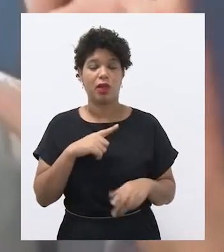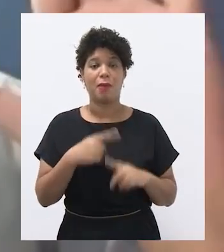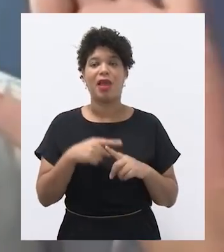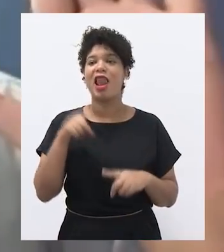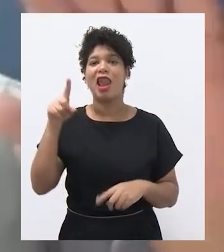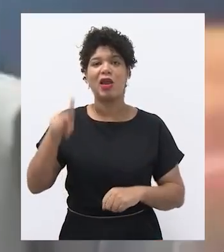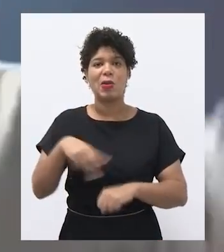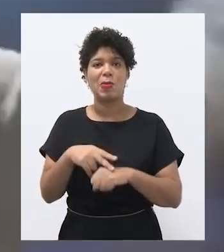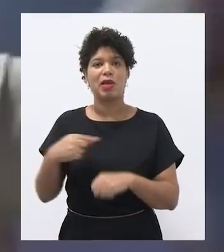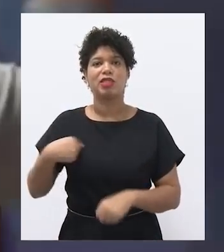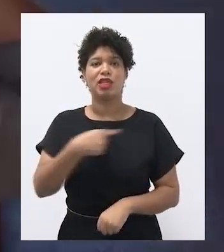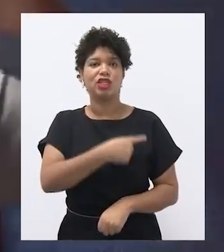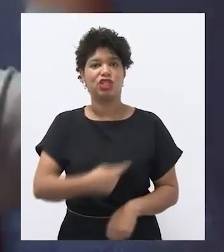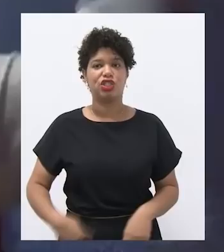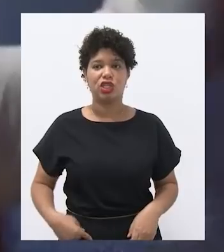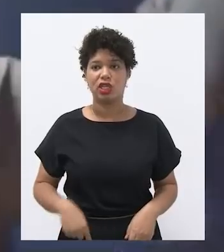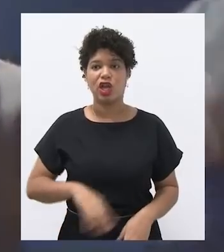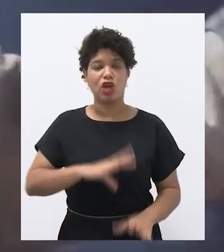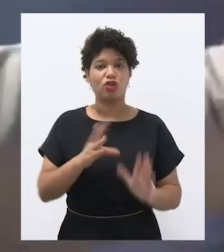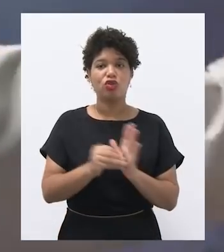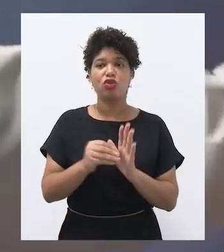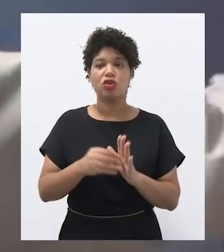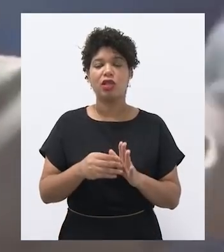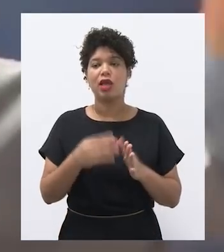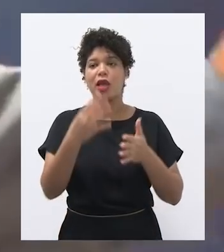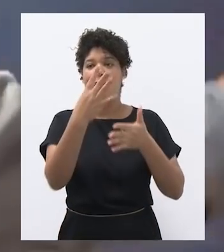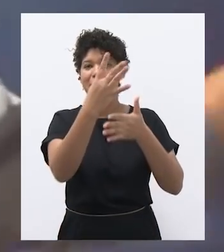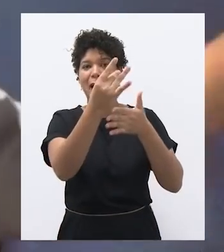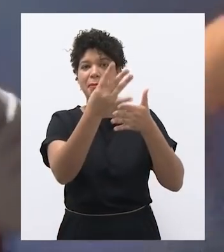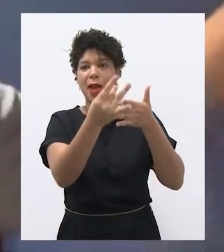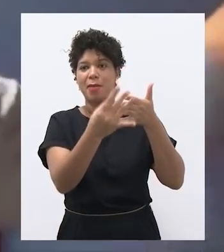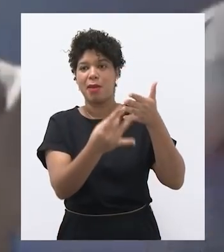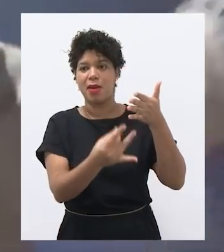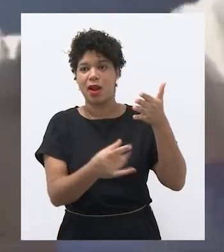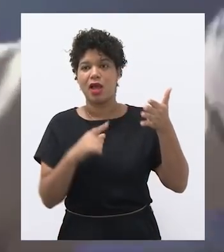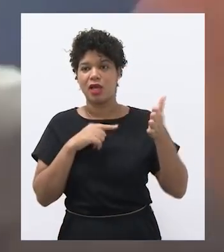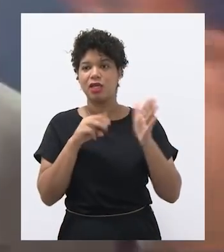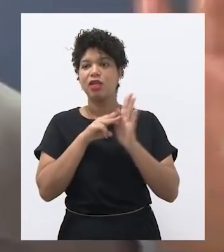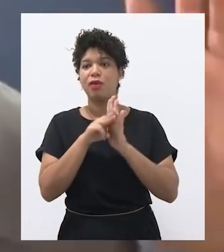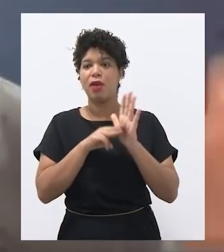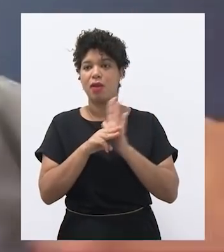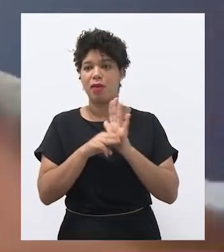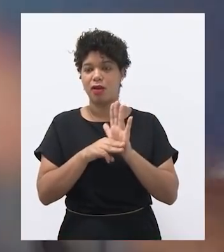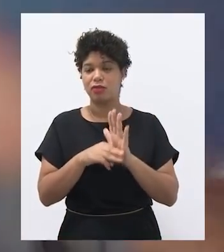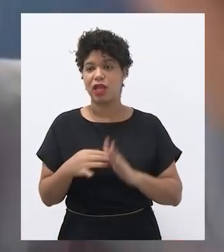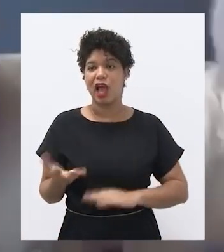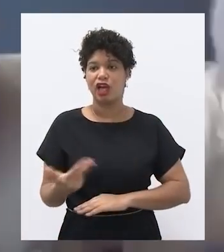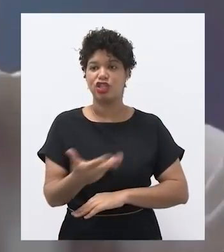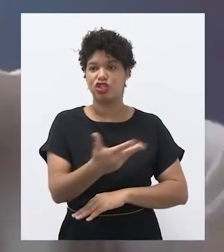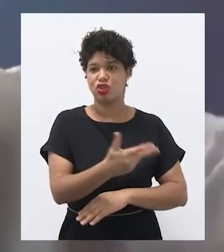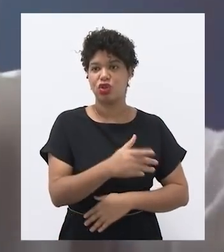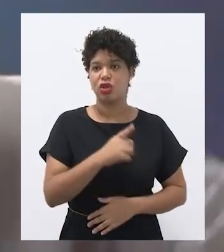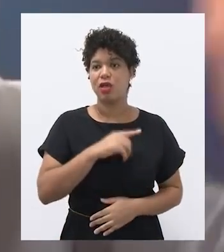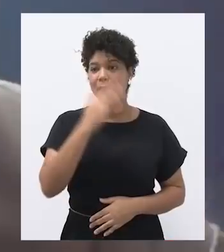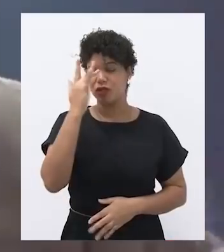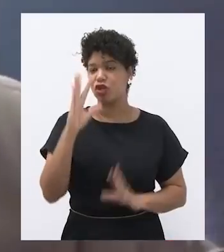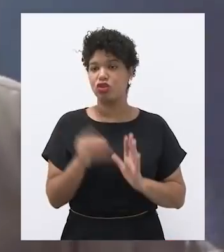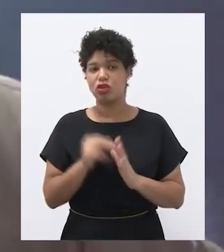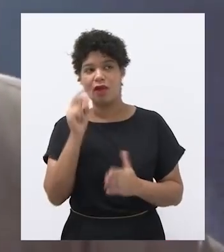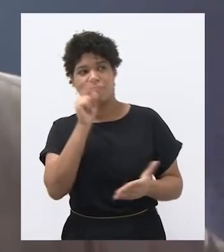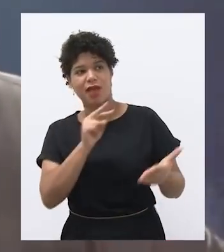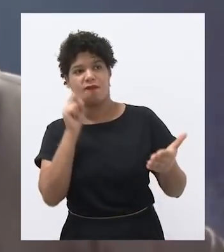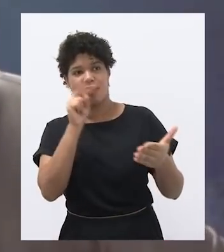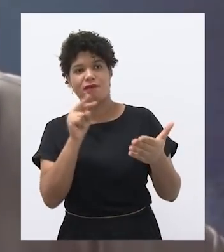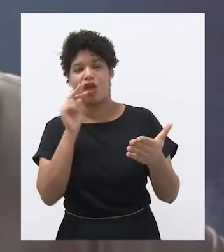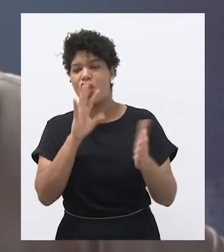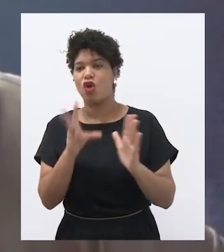estão colocados lá nos post-its, aquele inferno de post-it, que é essa metodologia ágil. Todo mundo está vendo, lá está funcionando, está tudo muito lindo.